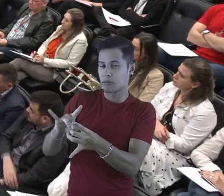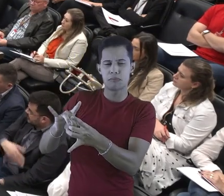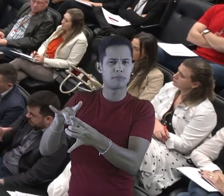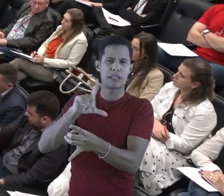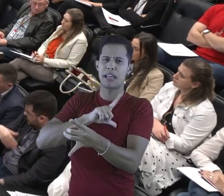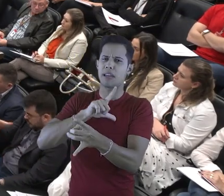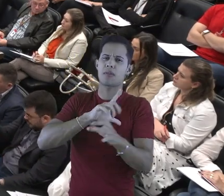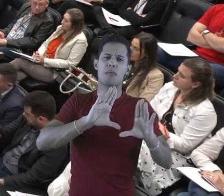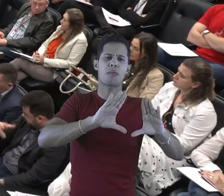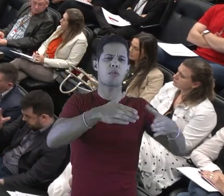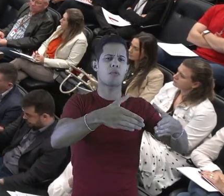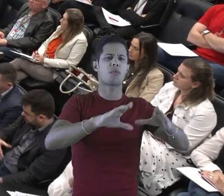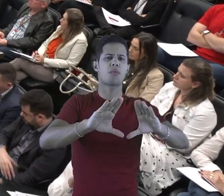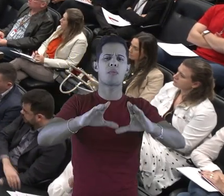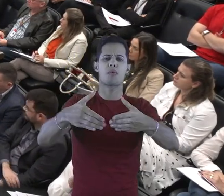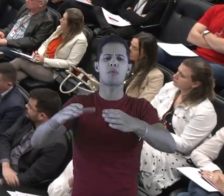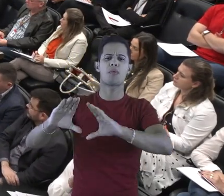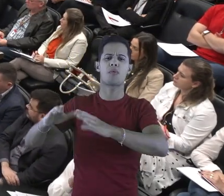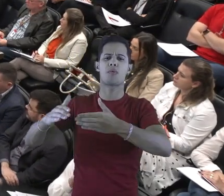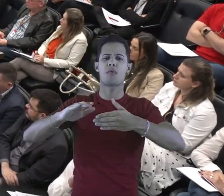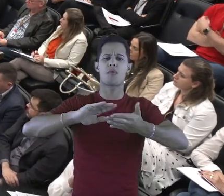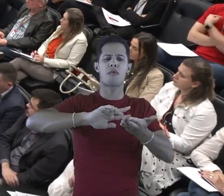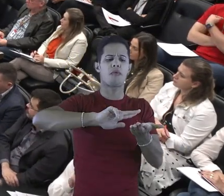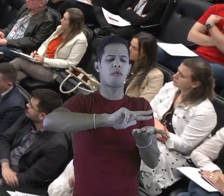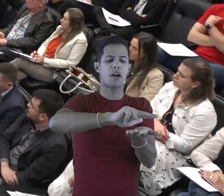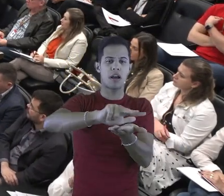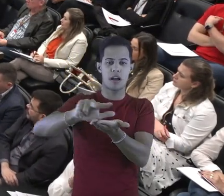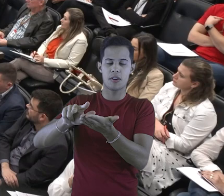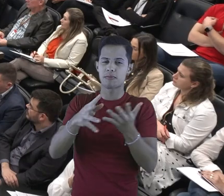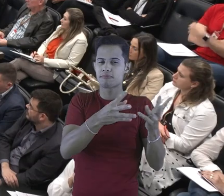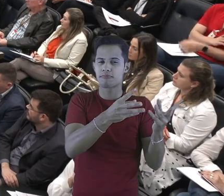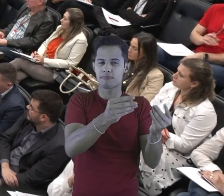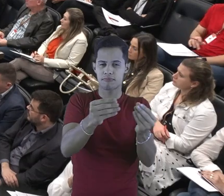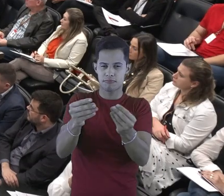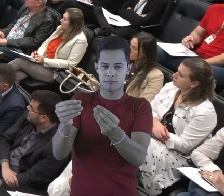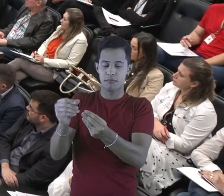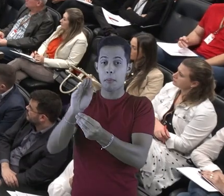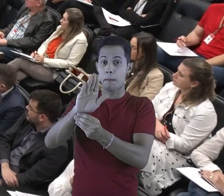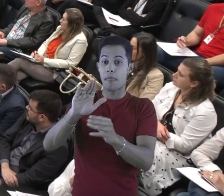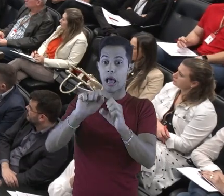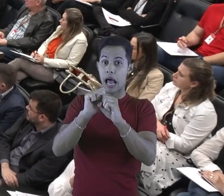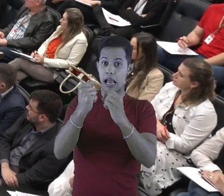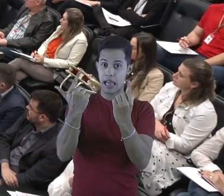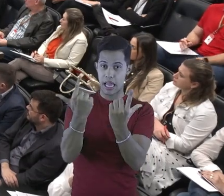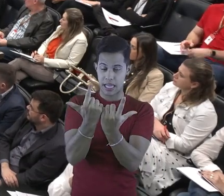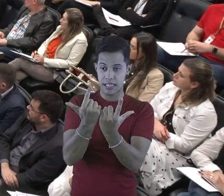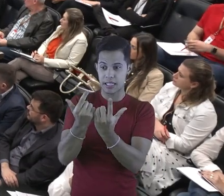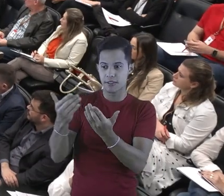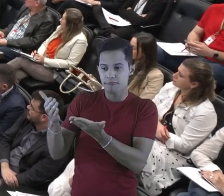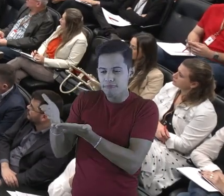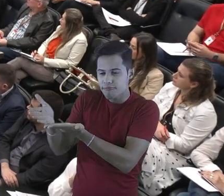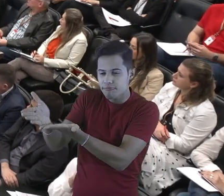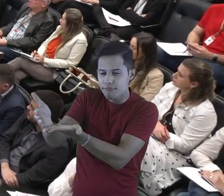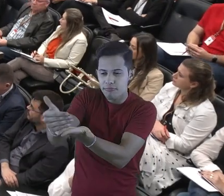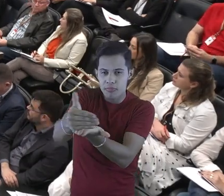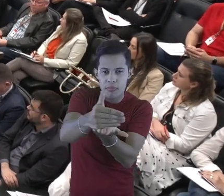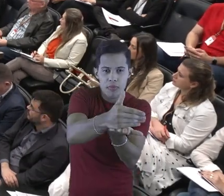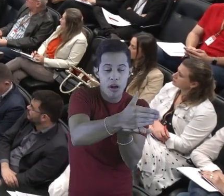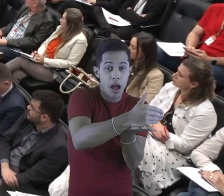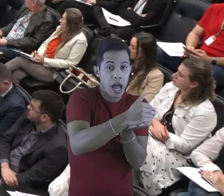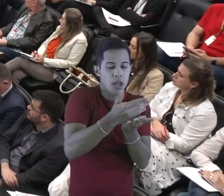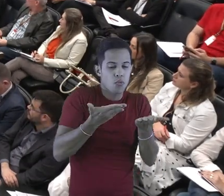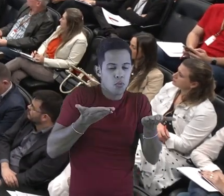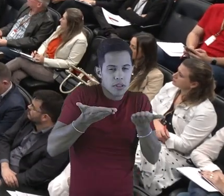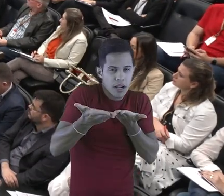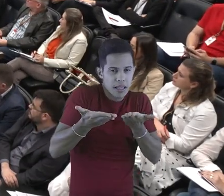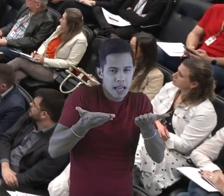várias entidades com vários dados sensíveis. Aí, nesse caso, quando a Assembleia recepciona isso, aí o tratamento